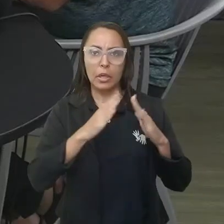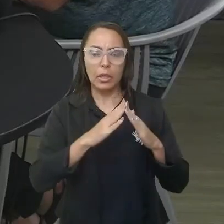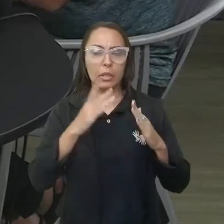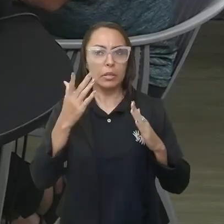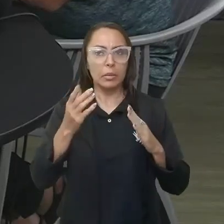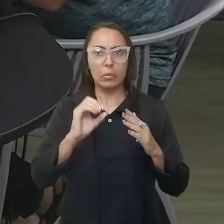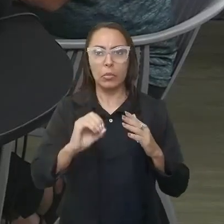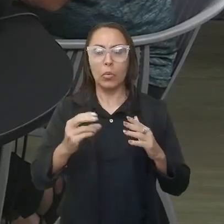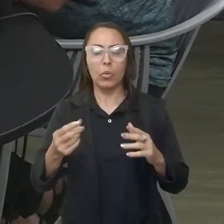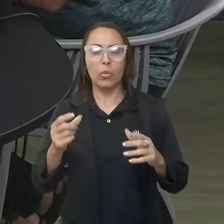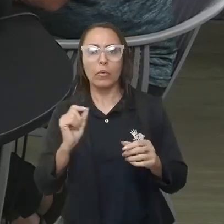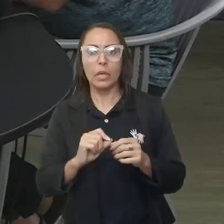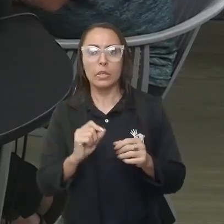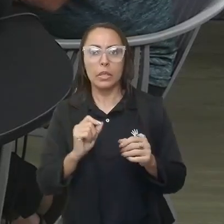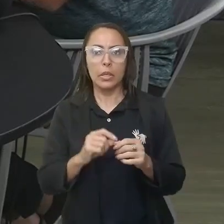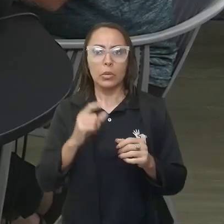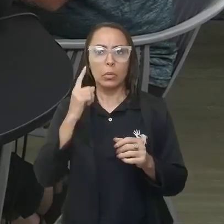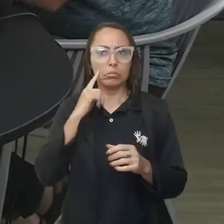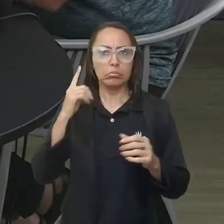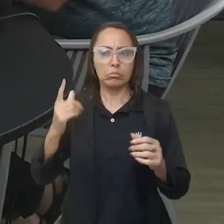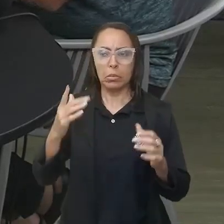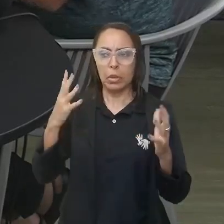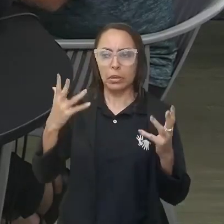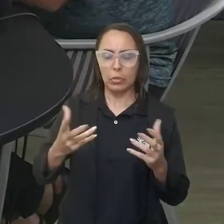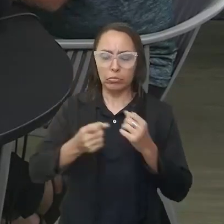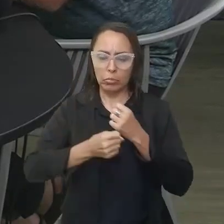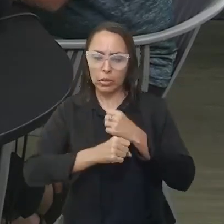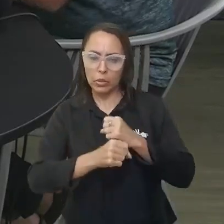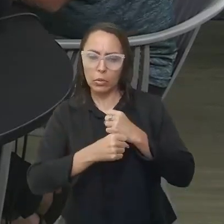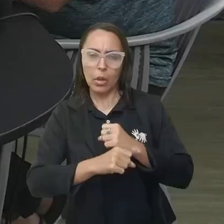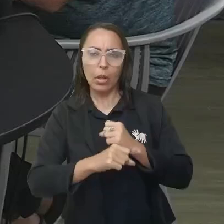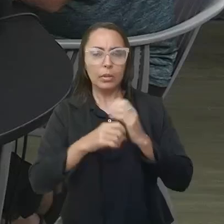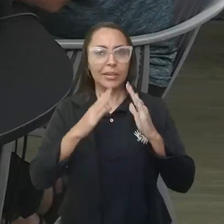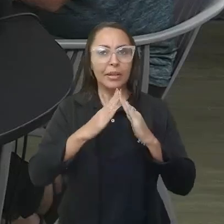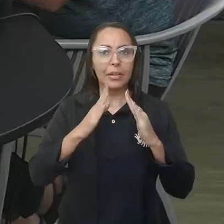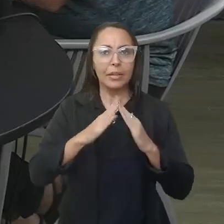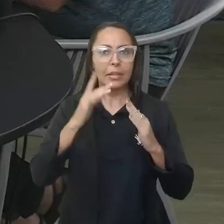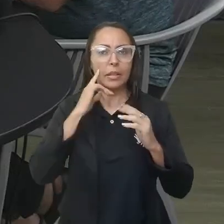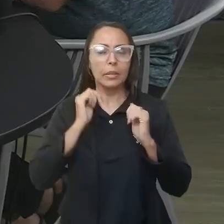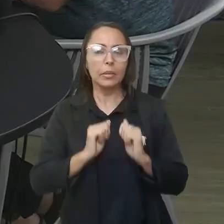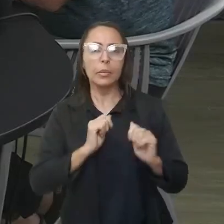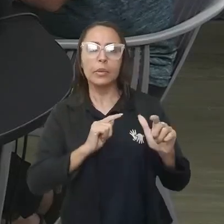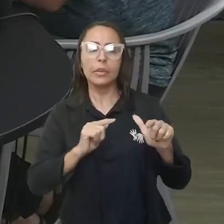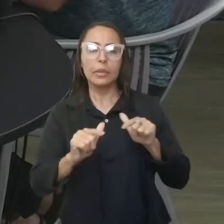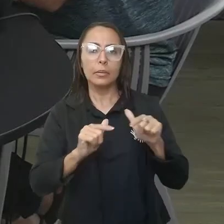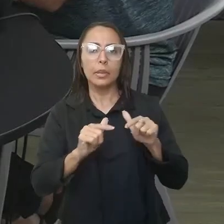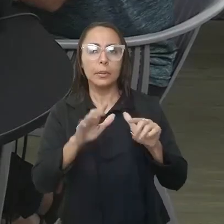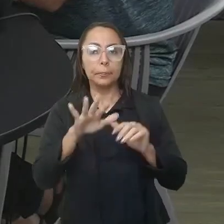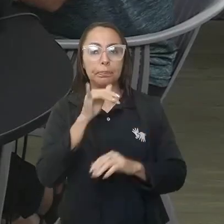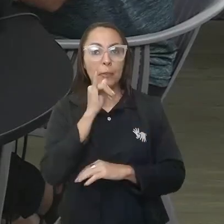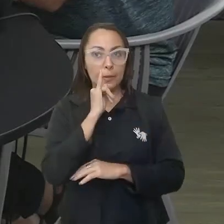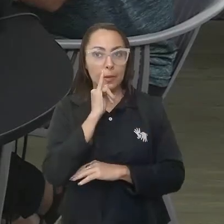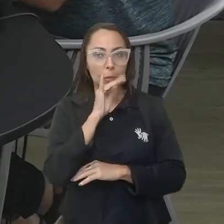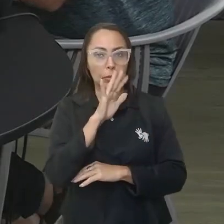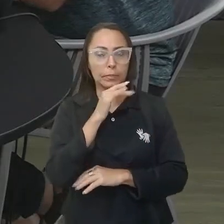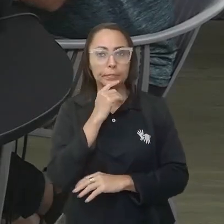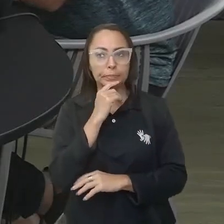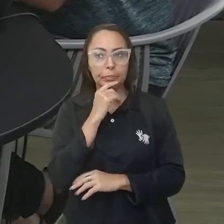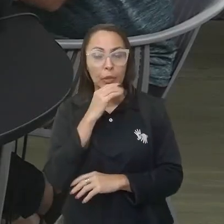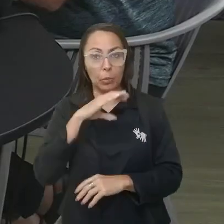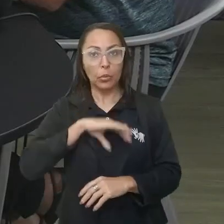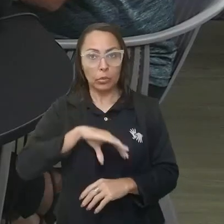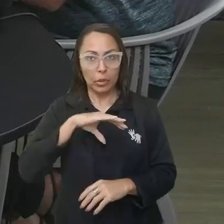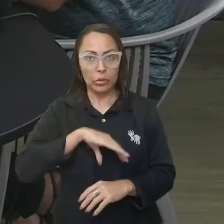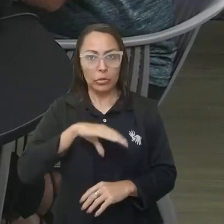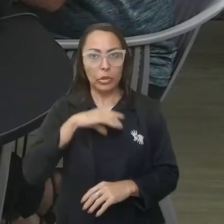uma tarefa do lar, né? Por que está assim? E a gente pode trabalhar assim, por exemplo, português a gente